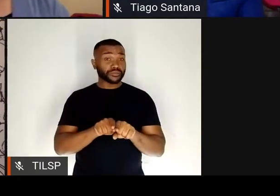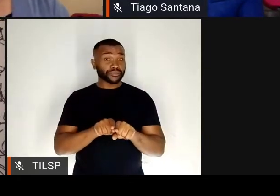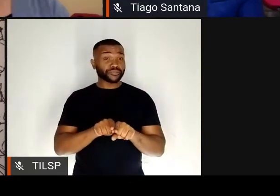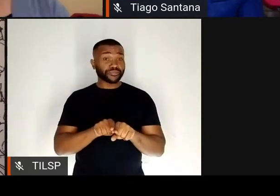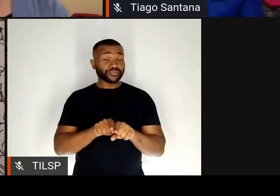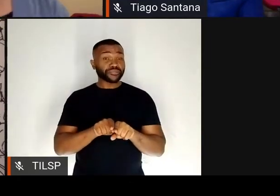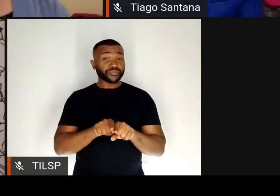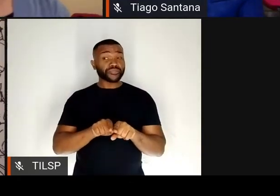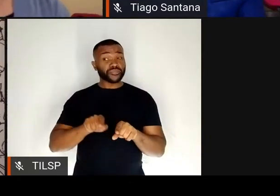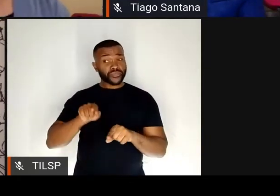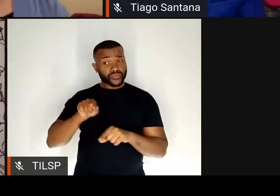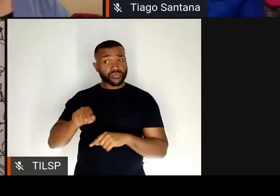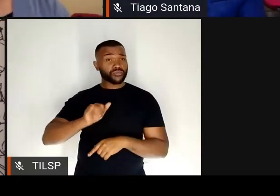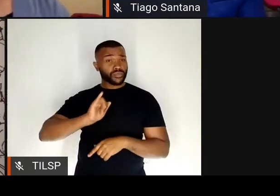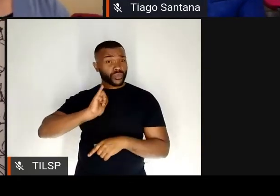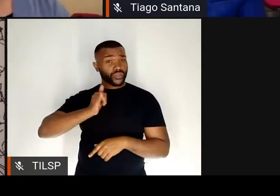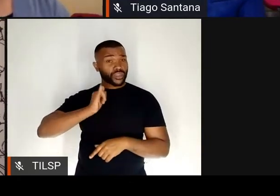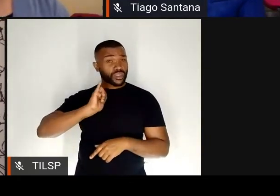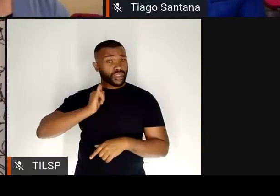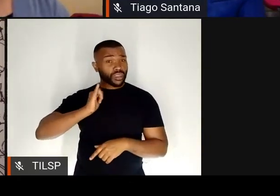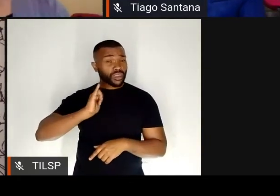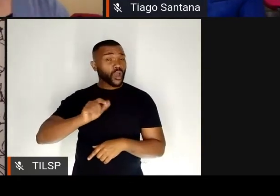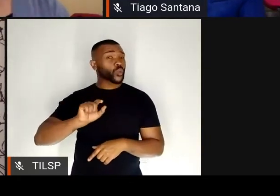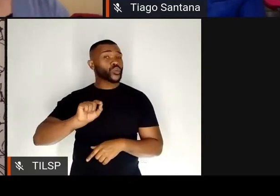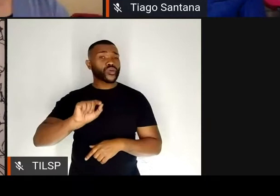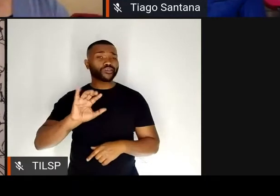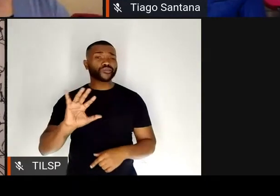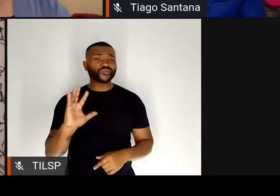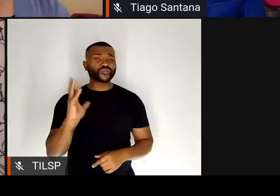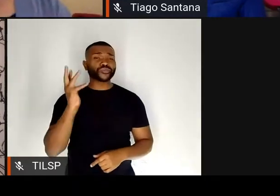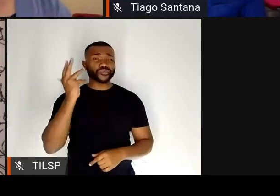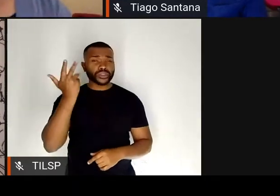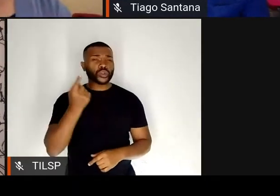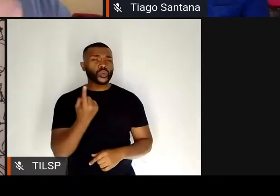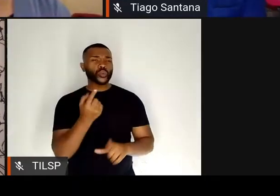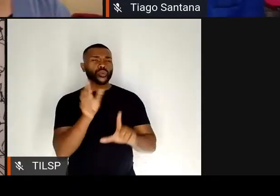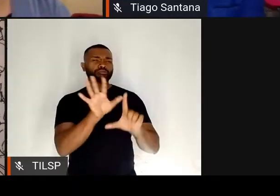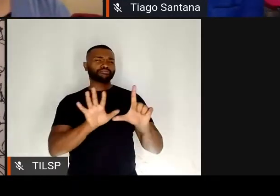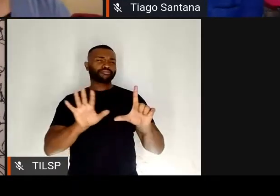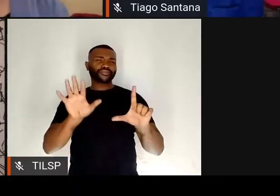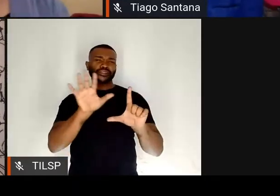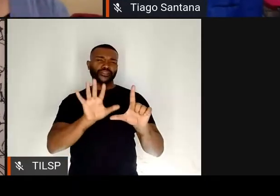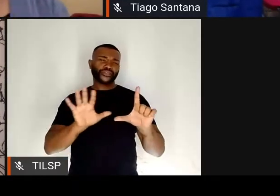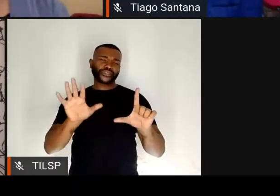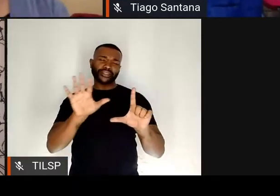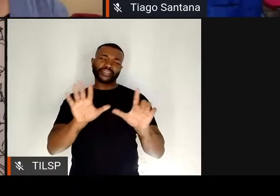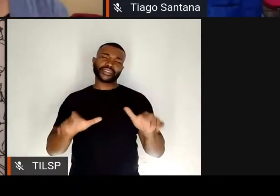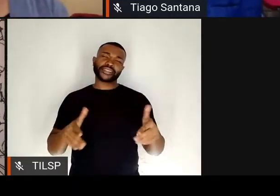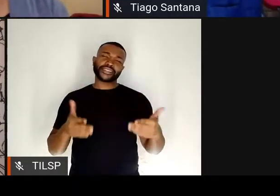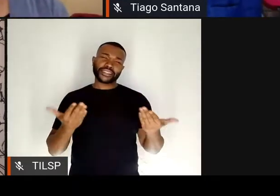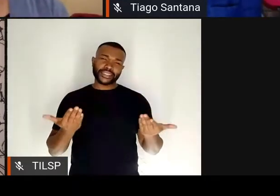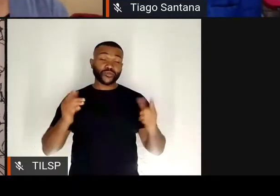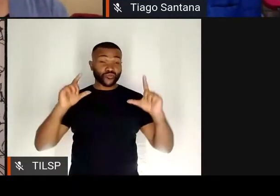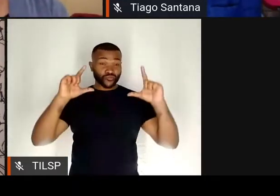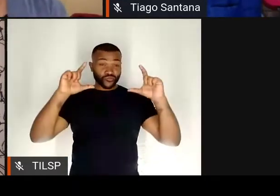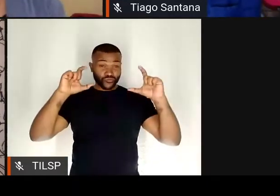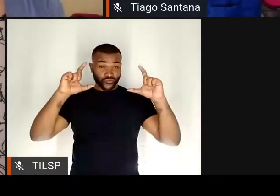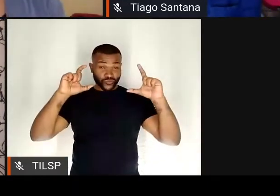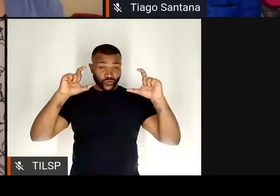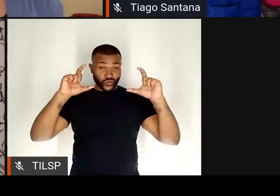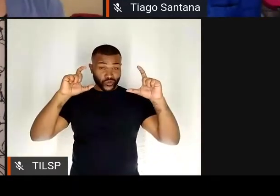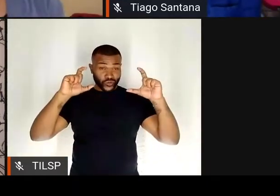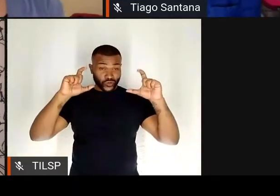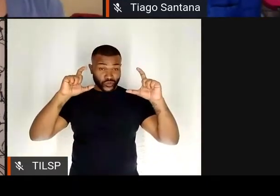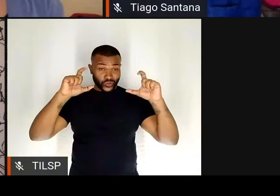conta de narrar todo um evento com uma imagem única. Né? Então, na foto, dessa foto